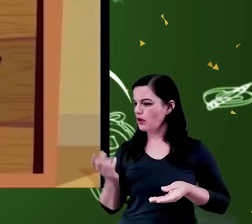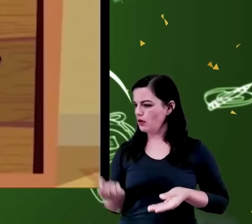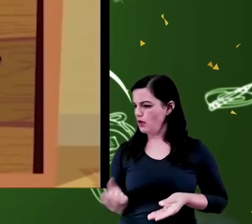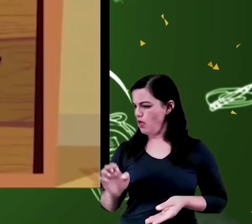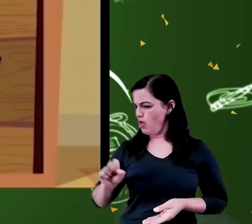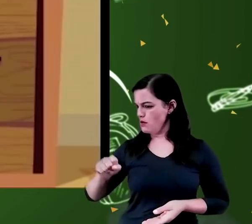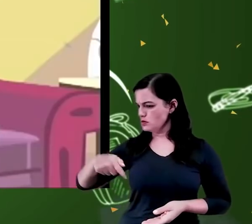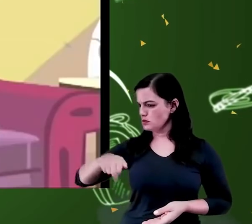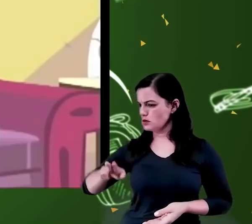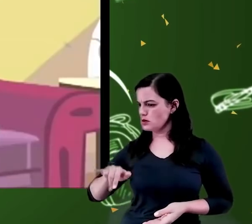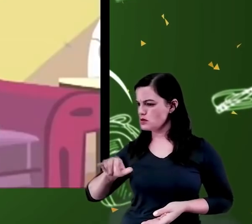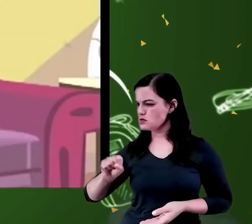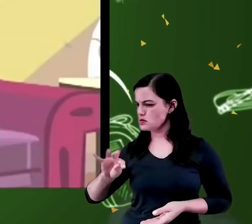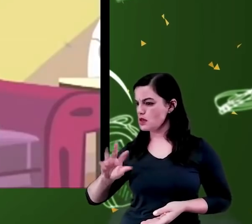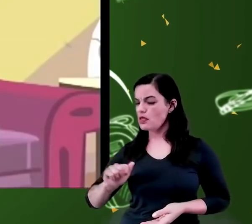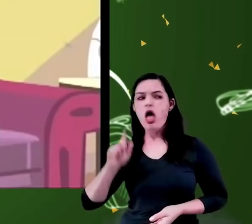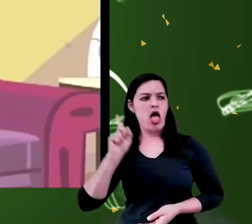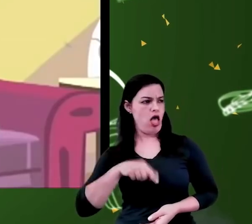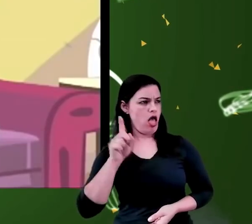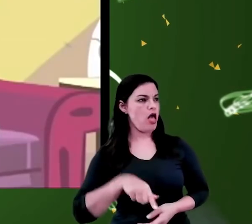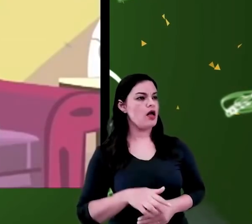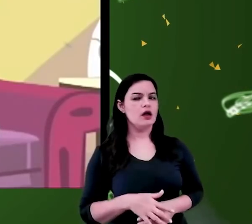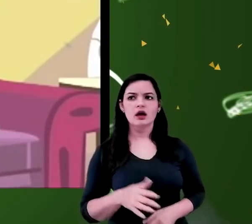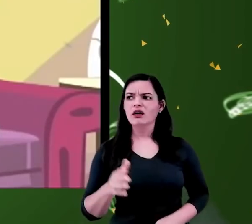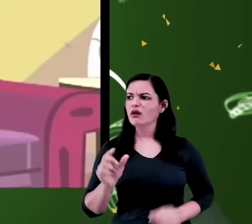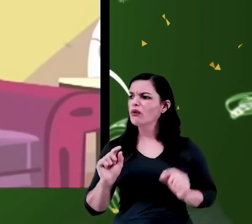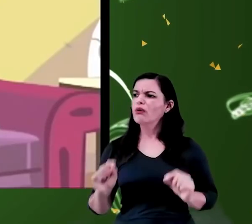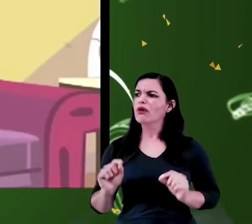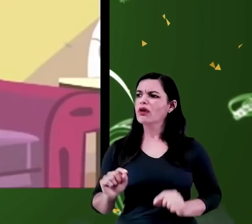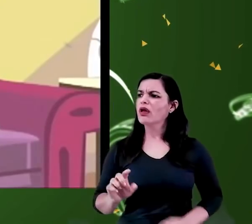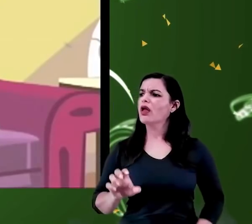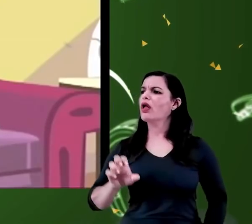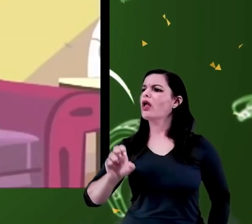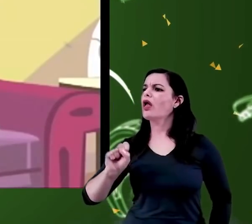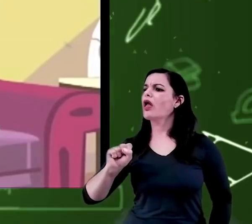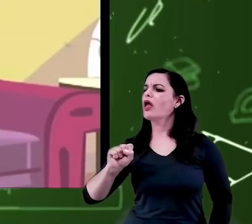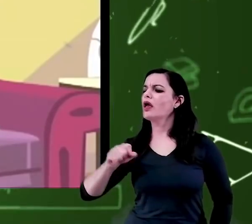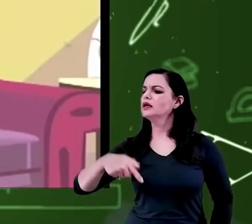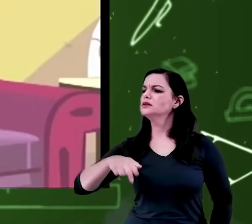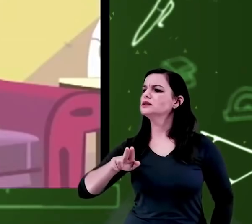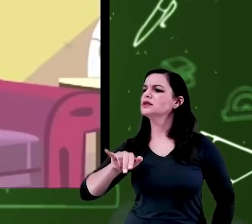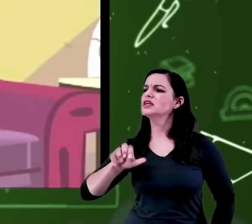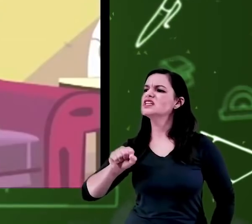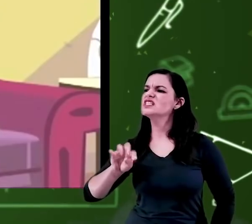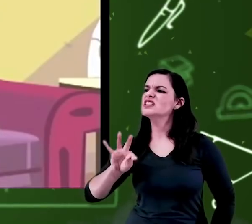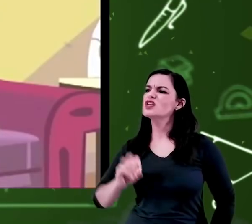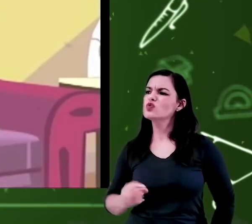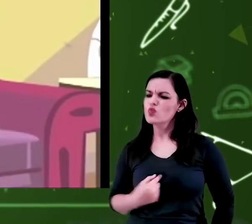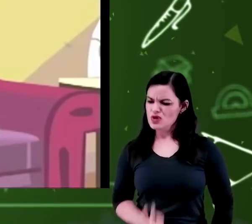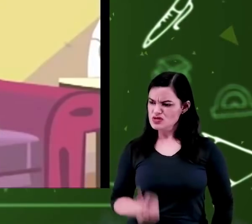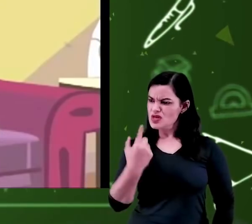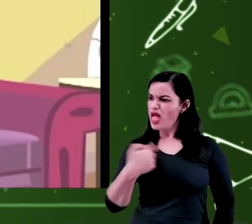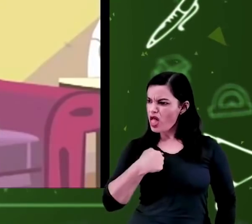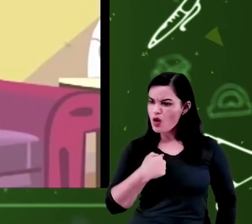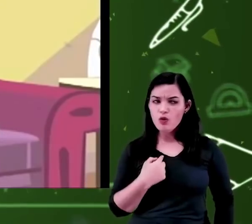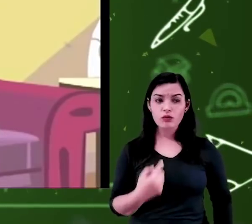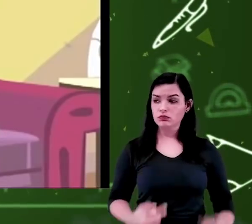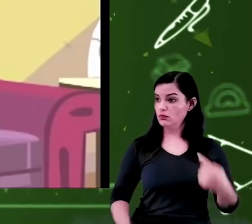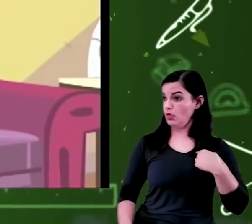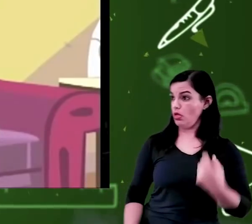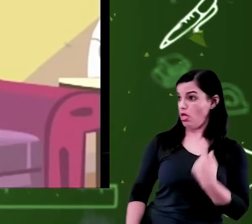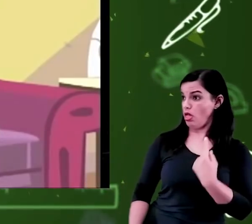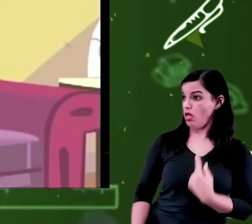esquisita. Esquisito? Falando que o meu que é esquisito. Peraí, ele me chamou de esquisito? Você é